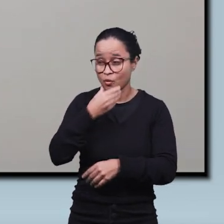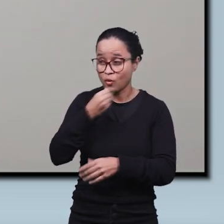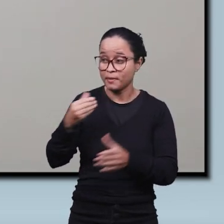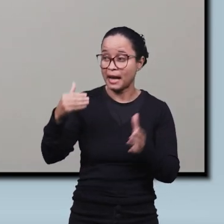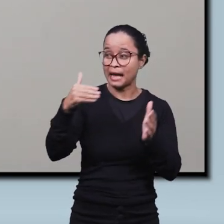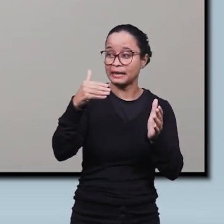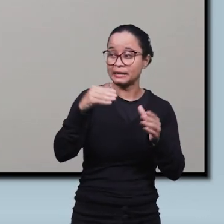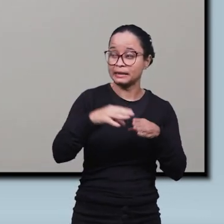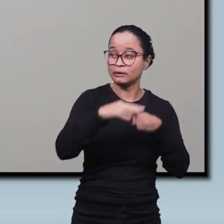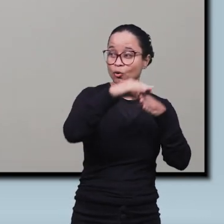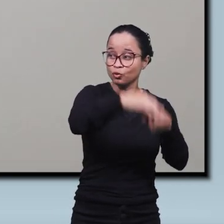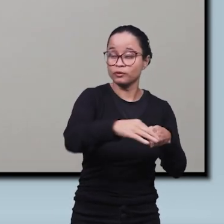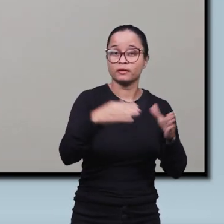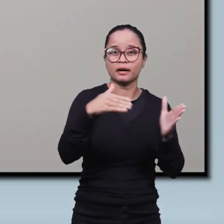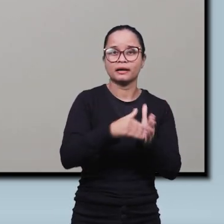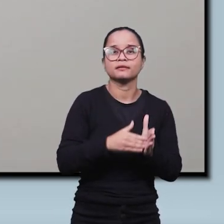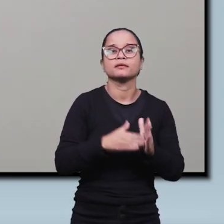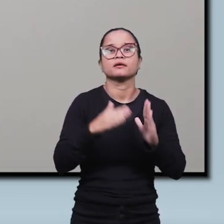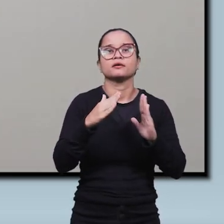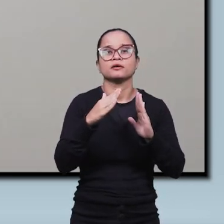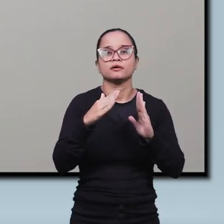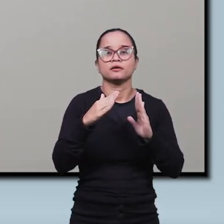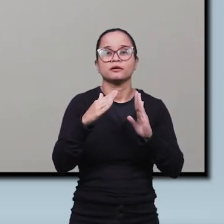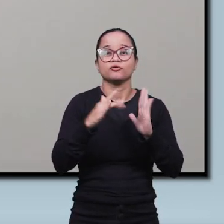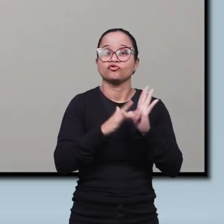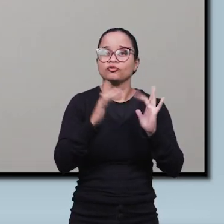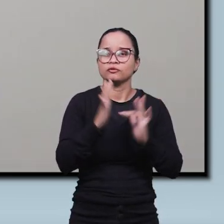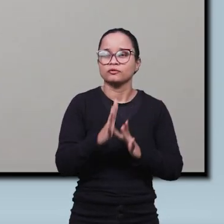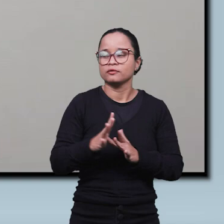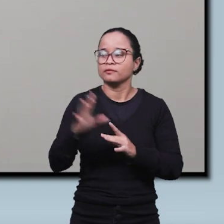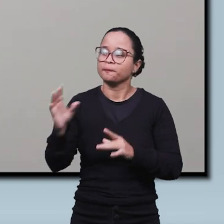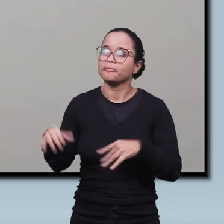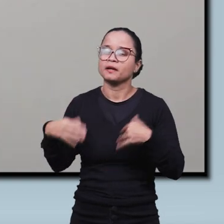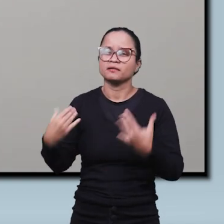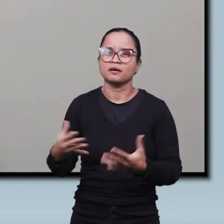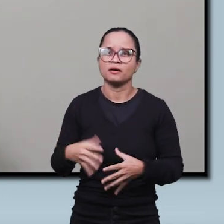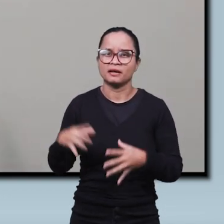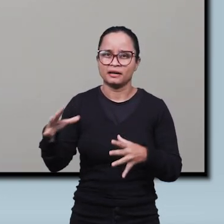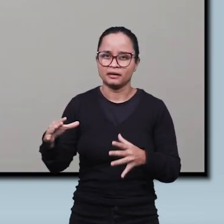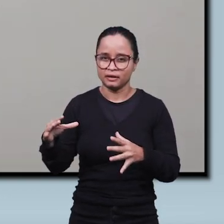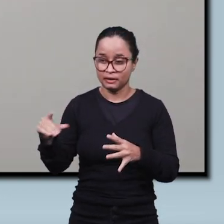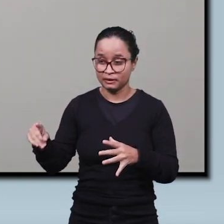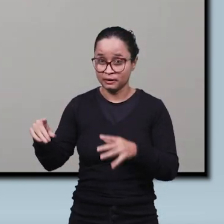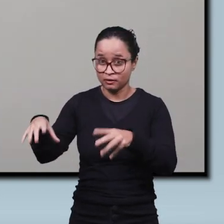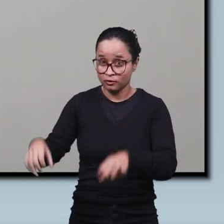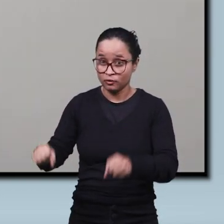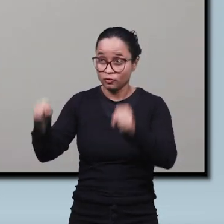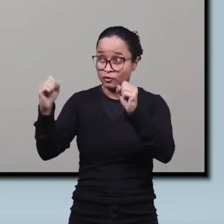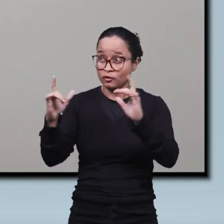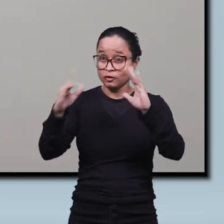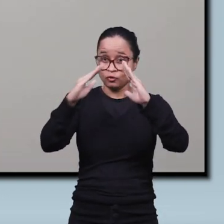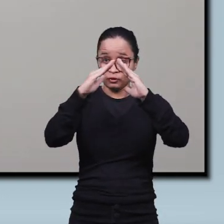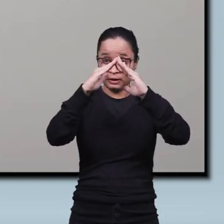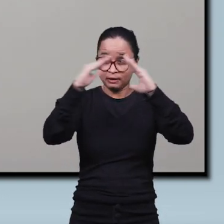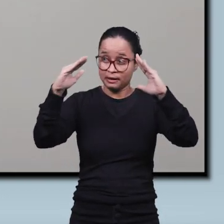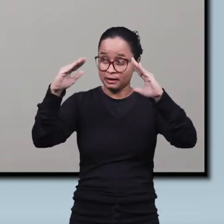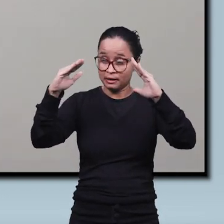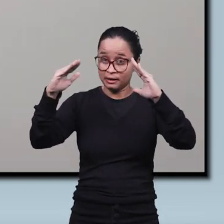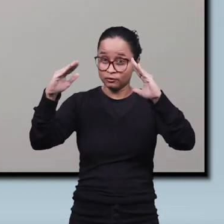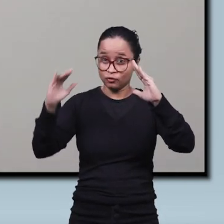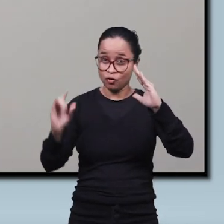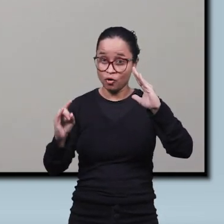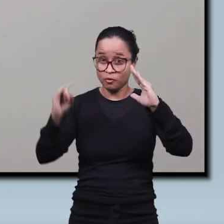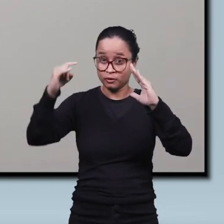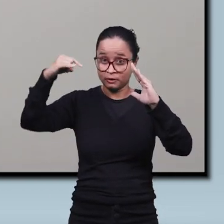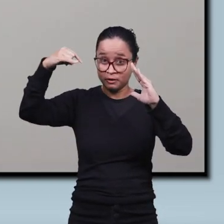E eles rompem as maiores barreiras, colocam ele lá pelo telhado, sobem ele em uma casa